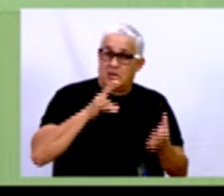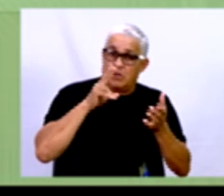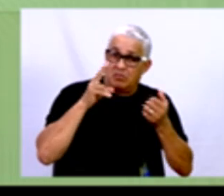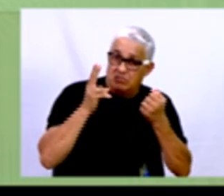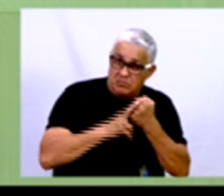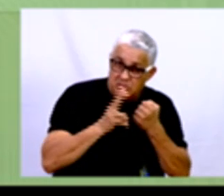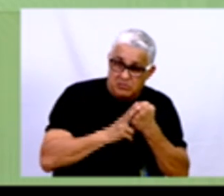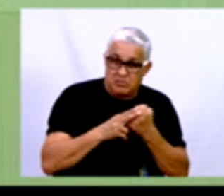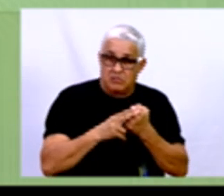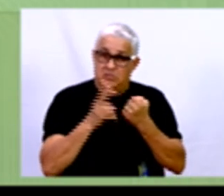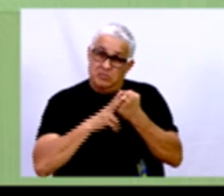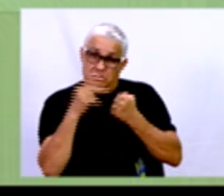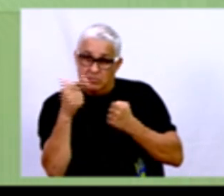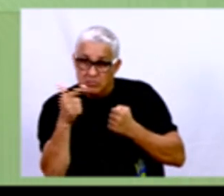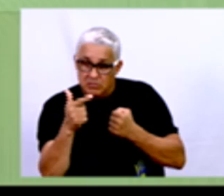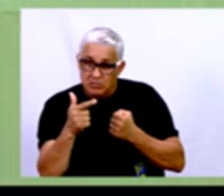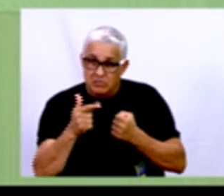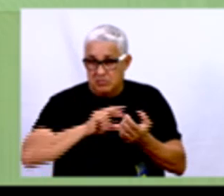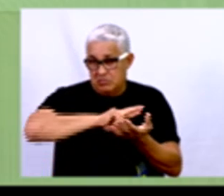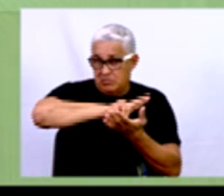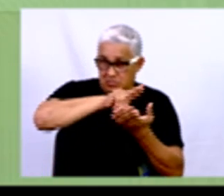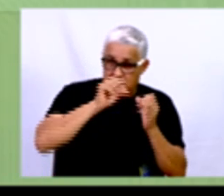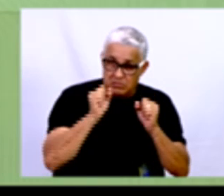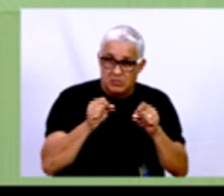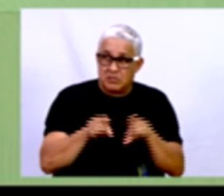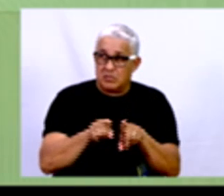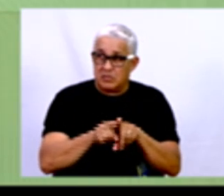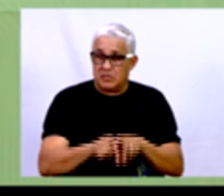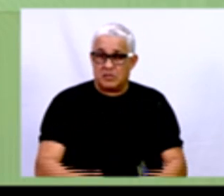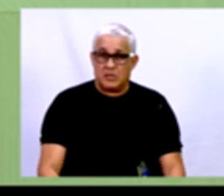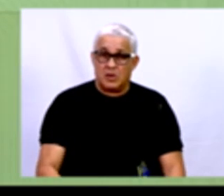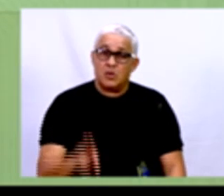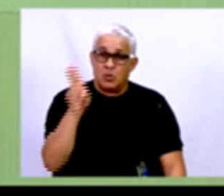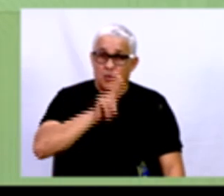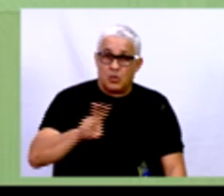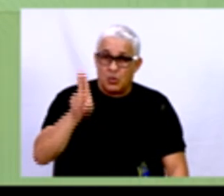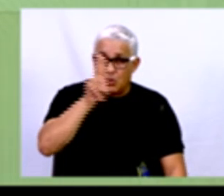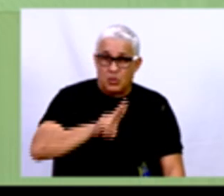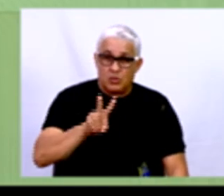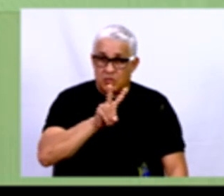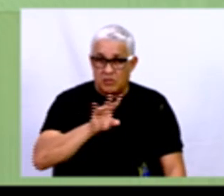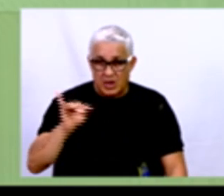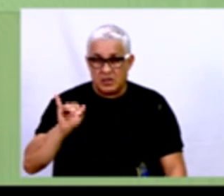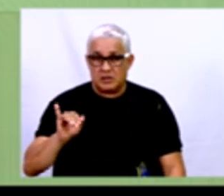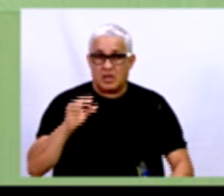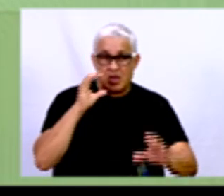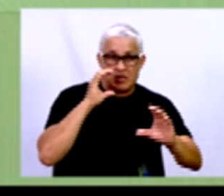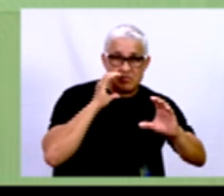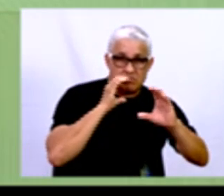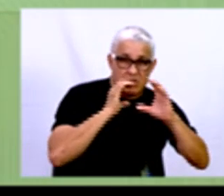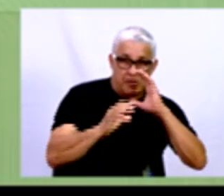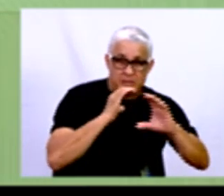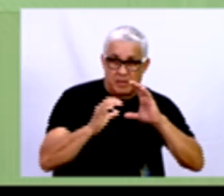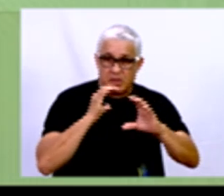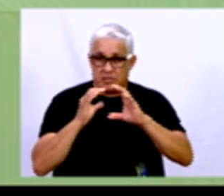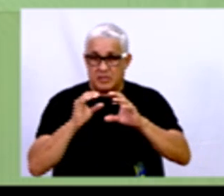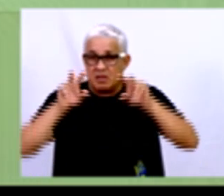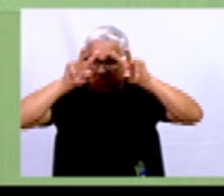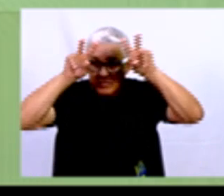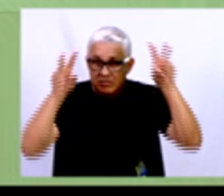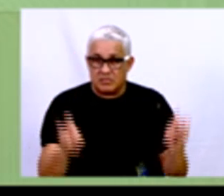não verbal, e que vai ser utilizada para transmitir uma mensagem, que é o assunto,